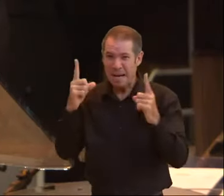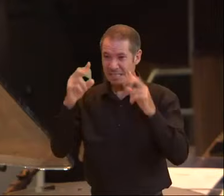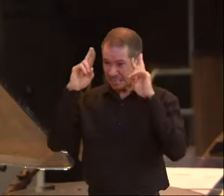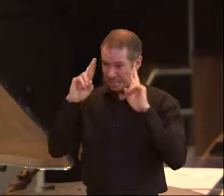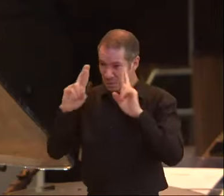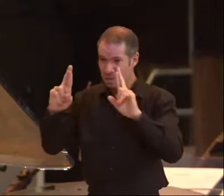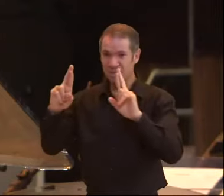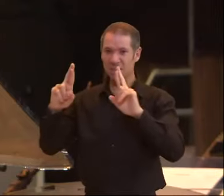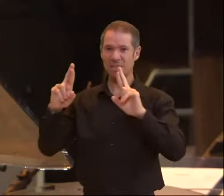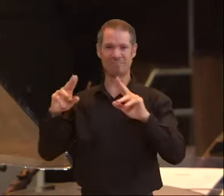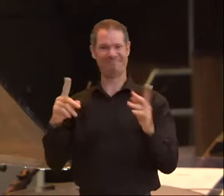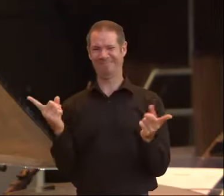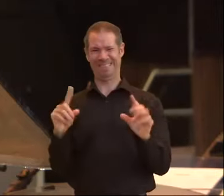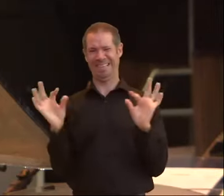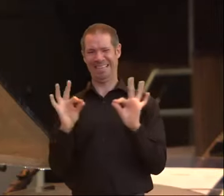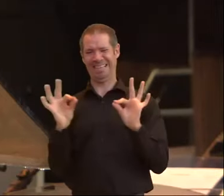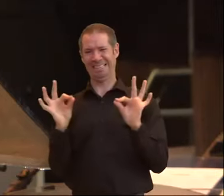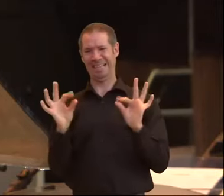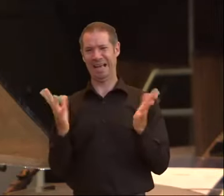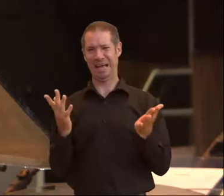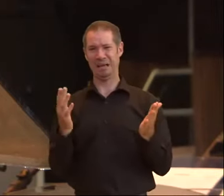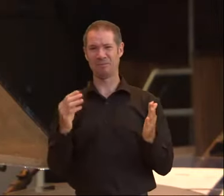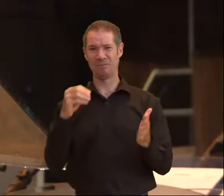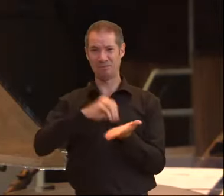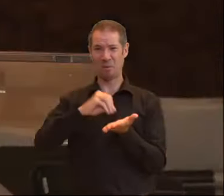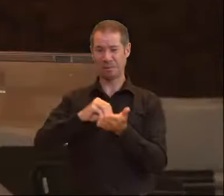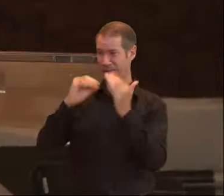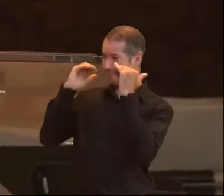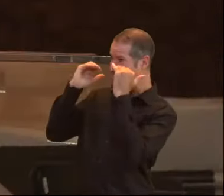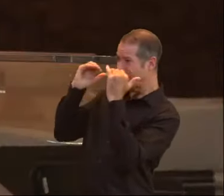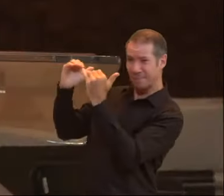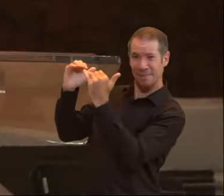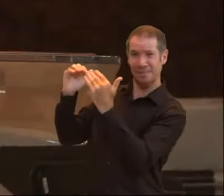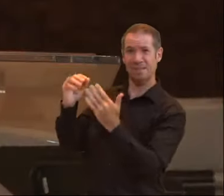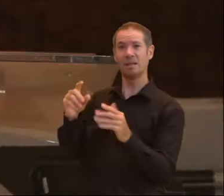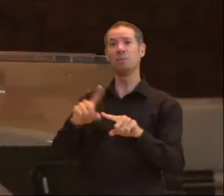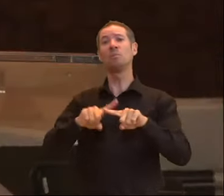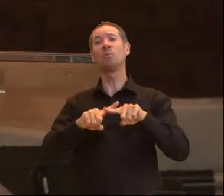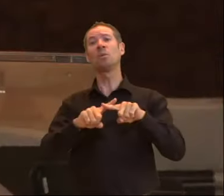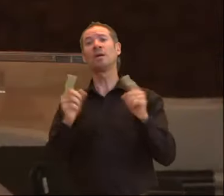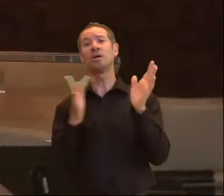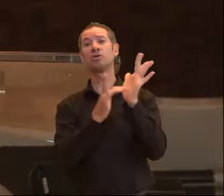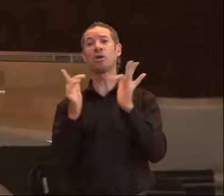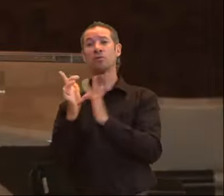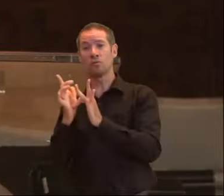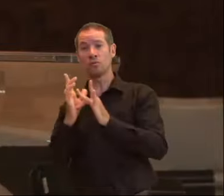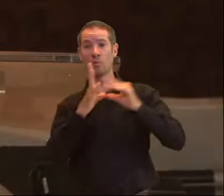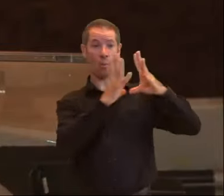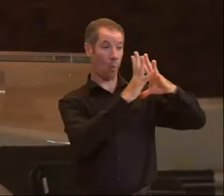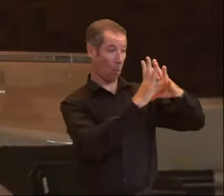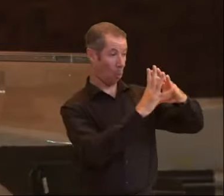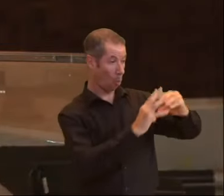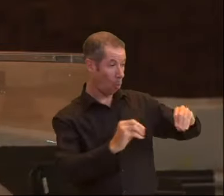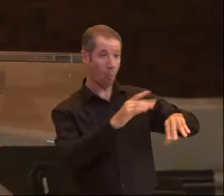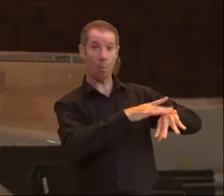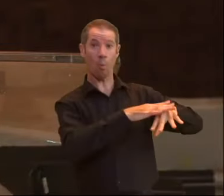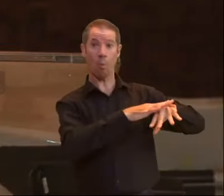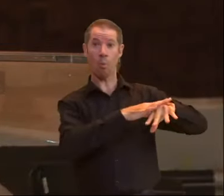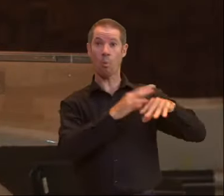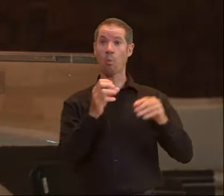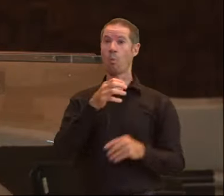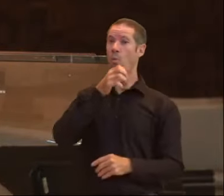eram hipócritas também, mas eles odiavam a Jesus, porque Jesus curava no